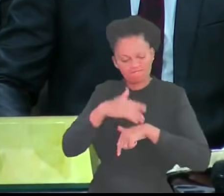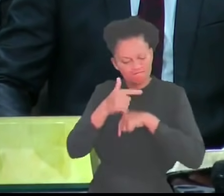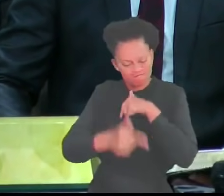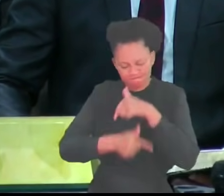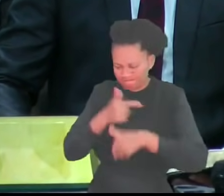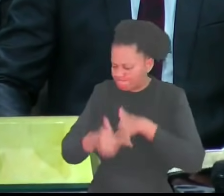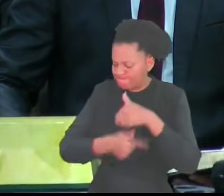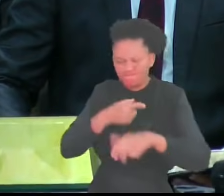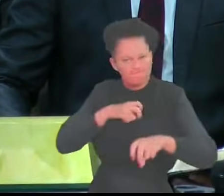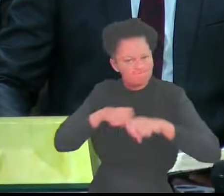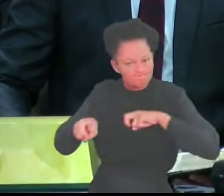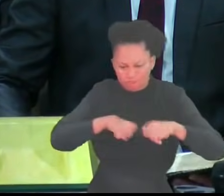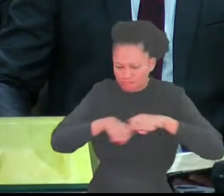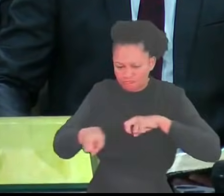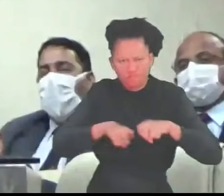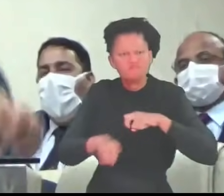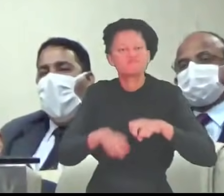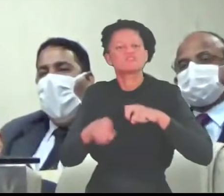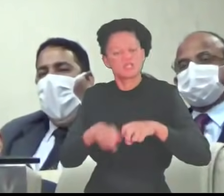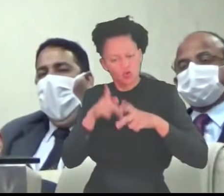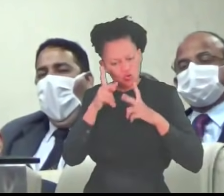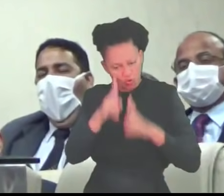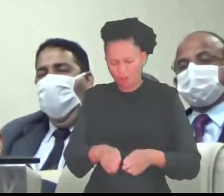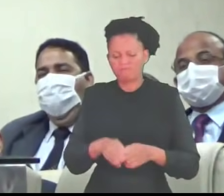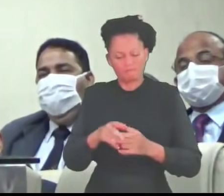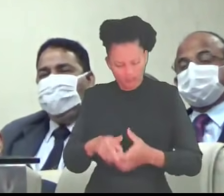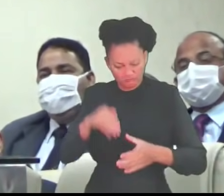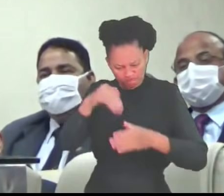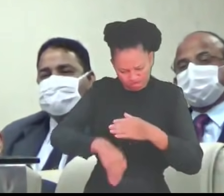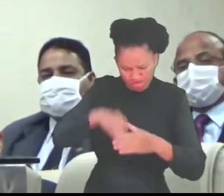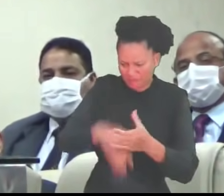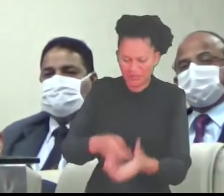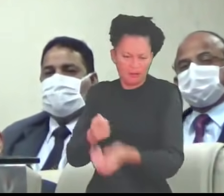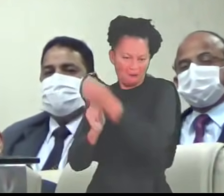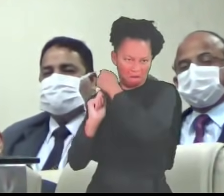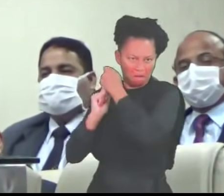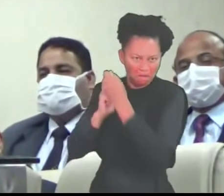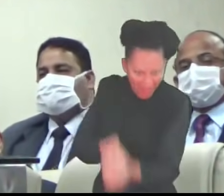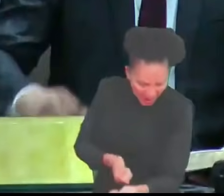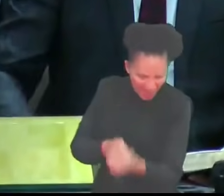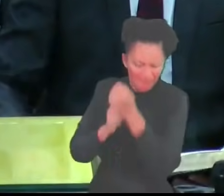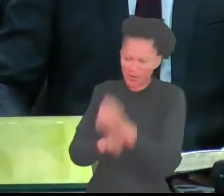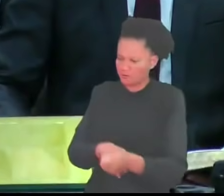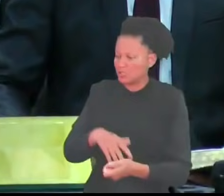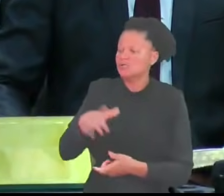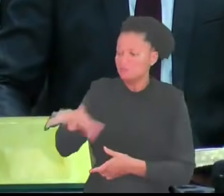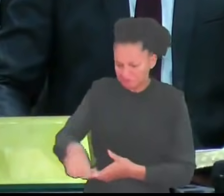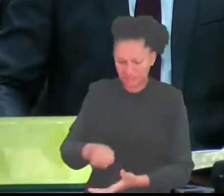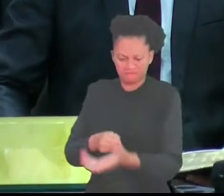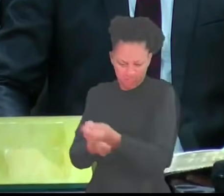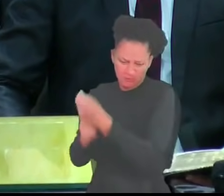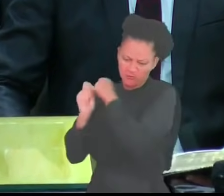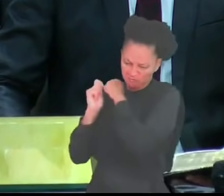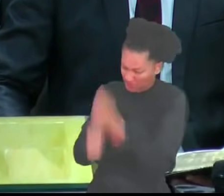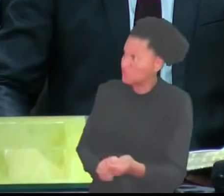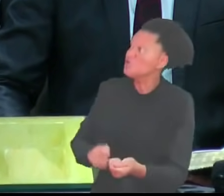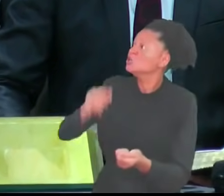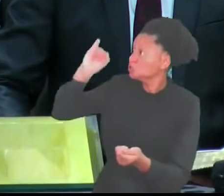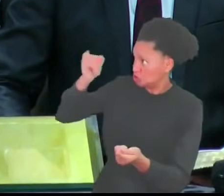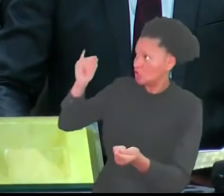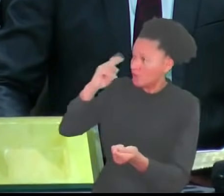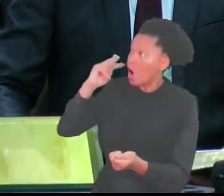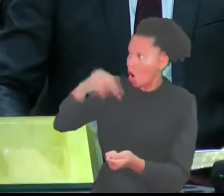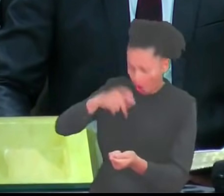Aleluia, você tem que pegar a picareta, você tem que pegar o enxadão, você tem que pegar o cavador e dizer, Jeová, olha